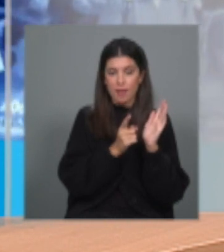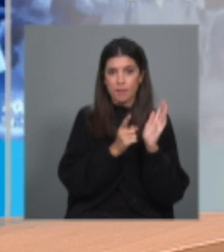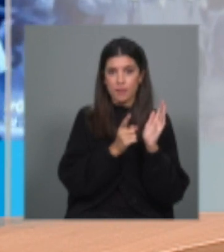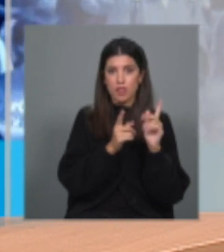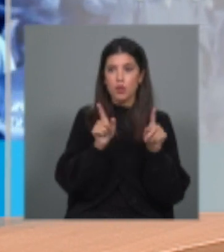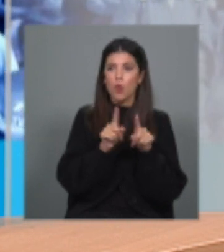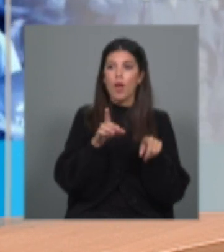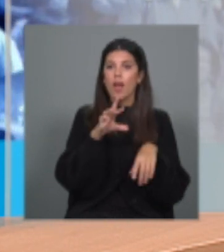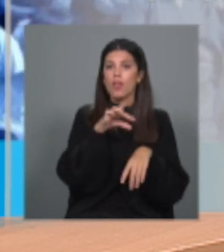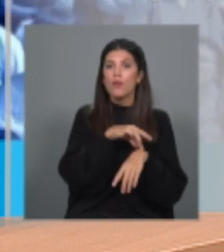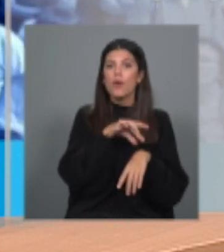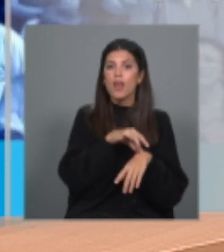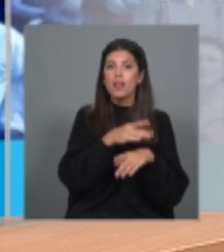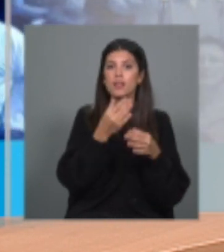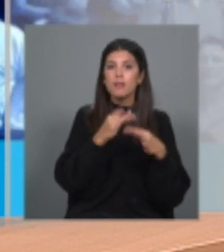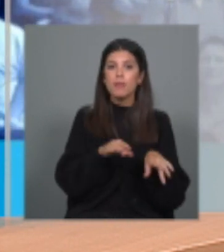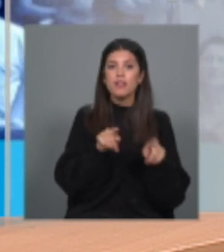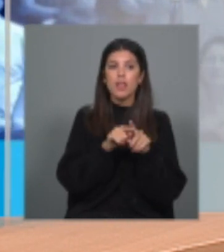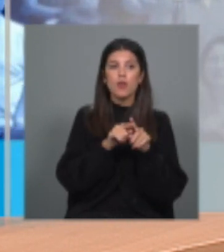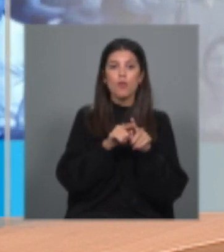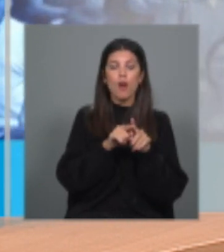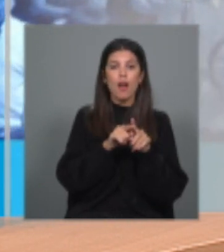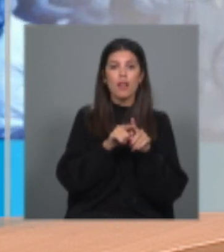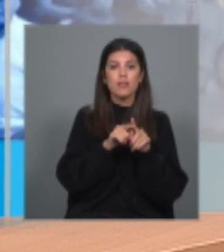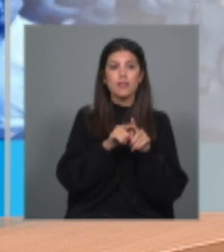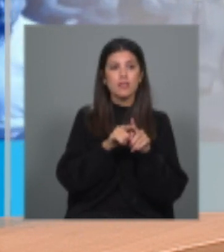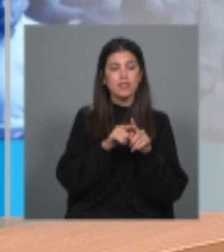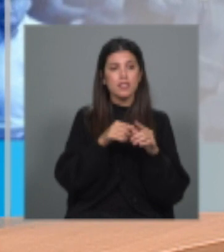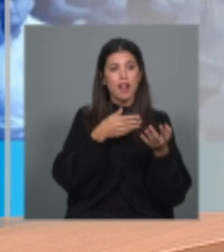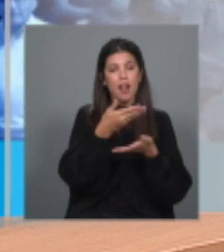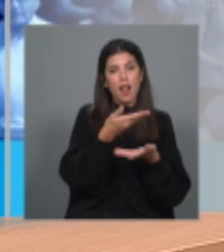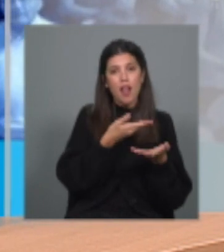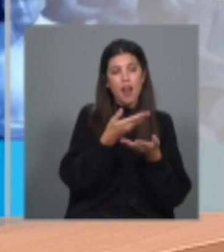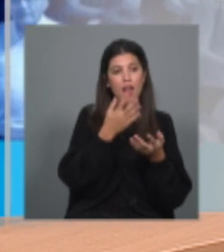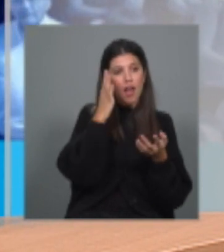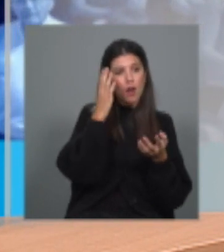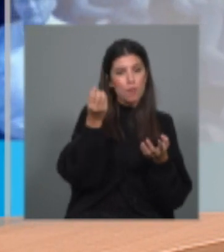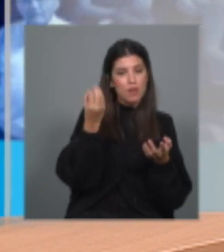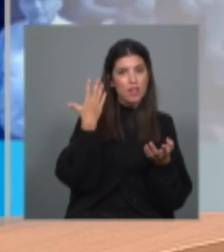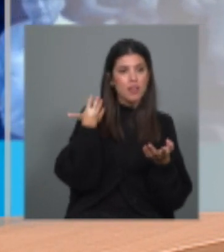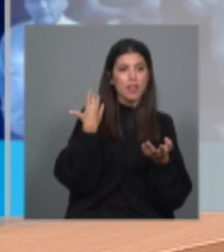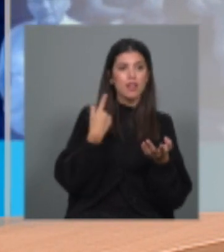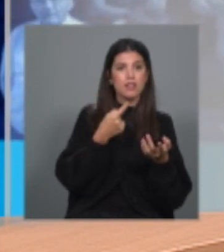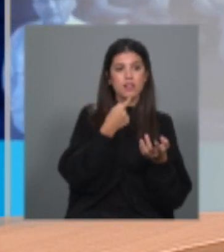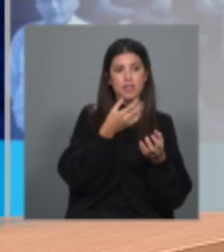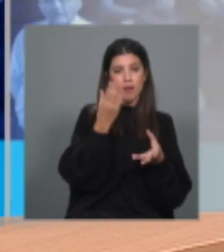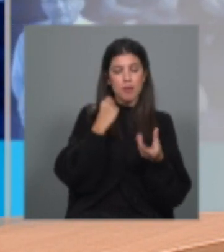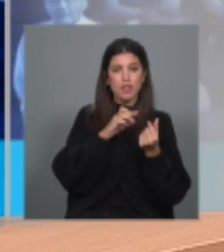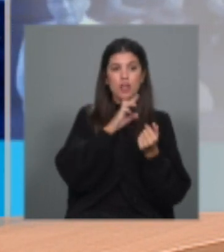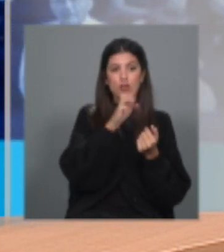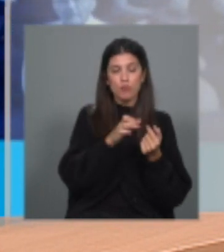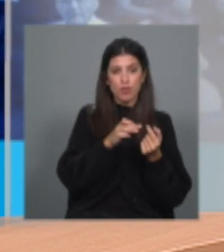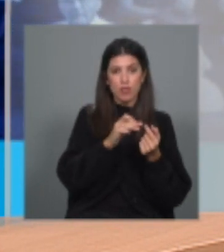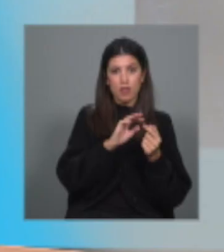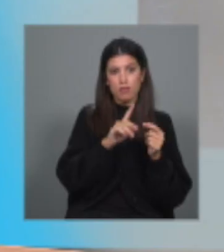doença, mas às vezes a revisitar a história e aprender a lidar com a sua... compreender-se e aprender a responder, portanto. Mas isso tem presença. Todo